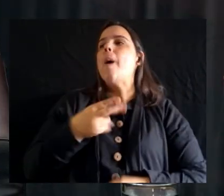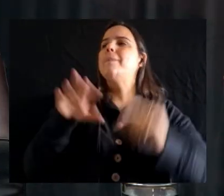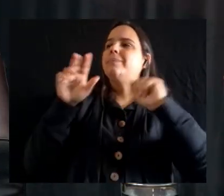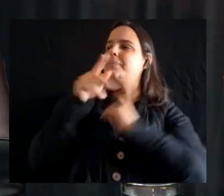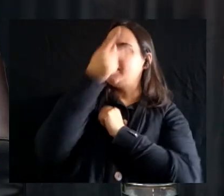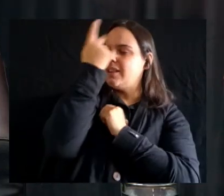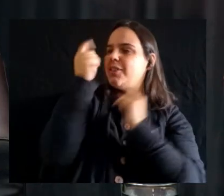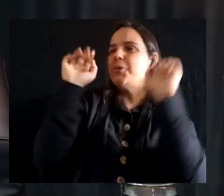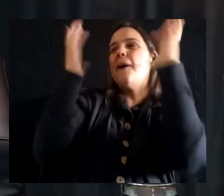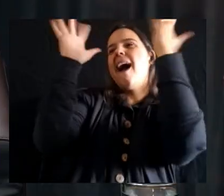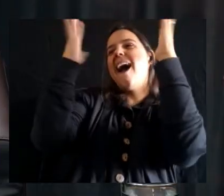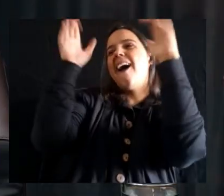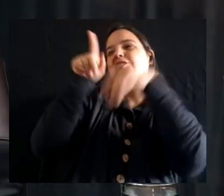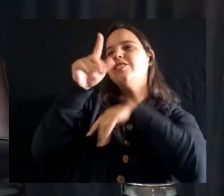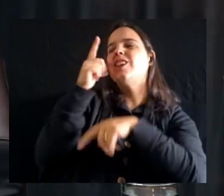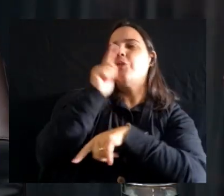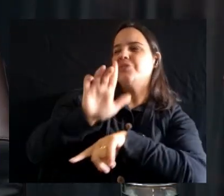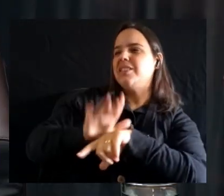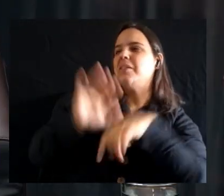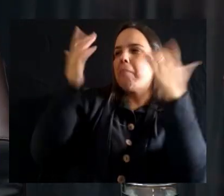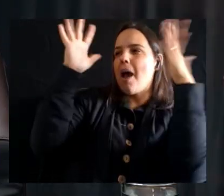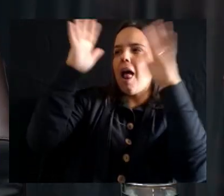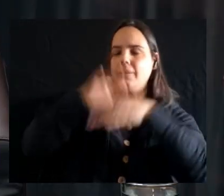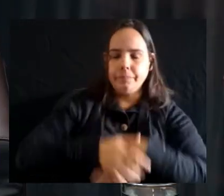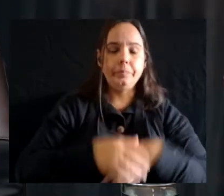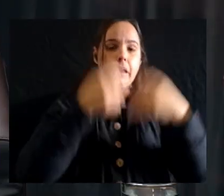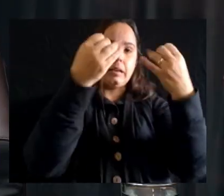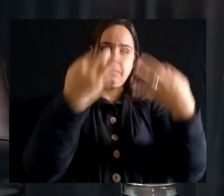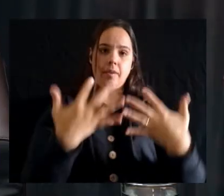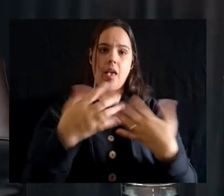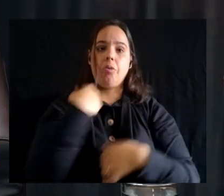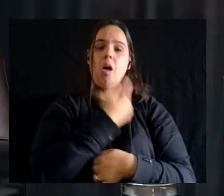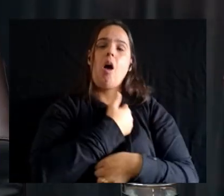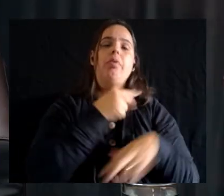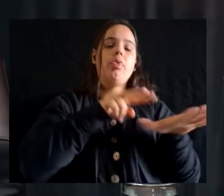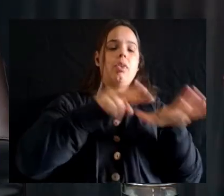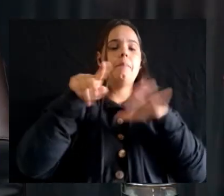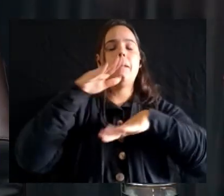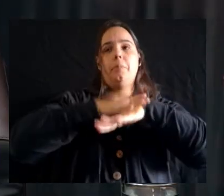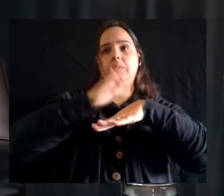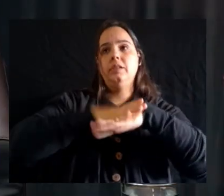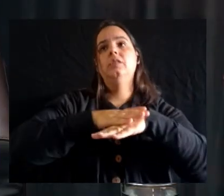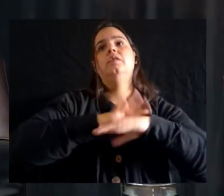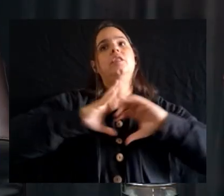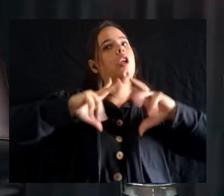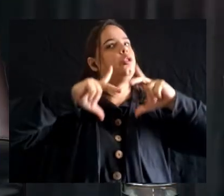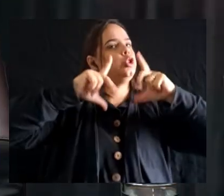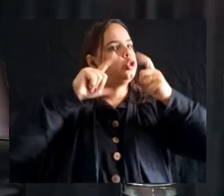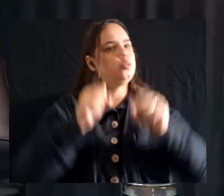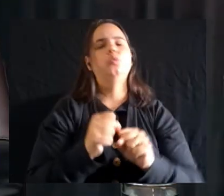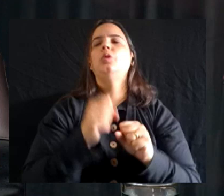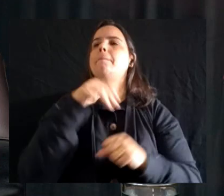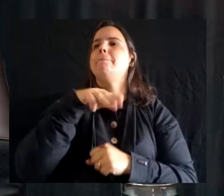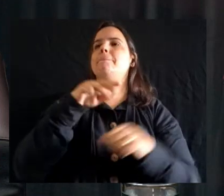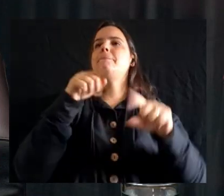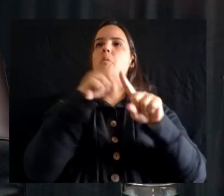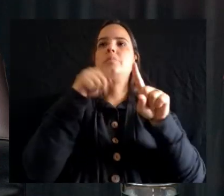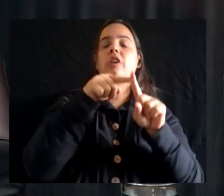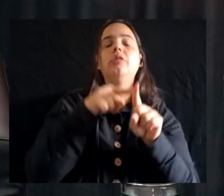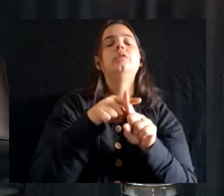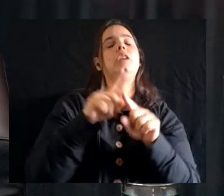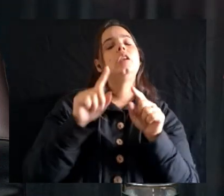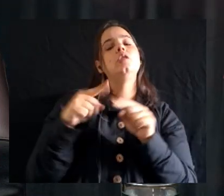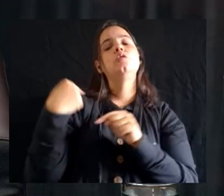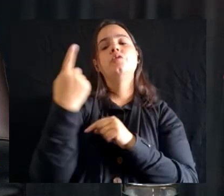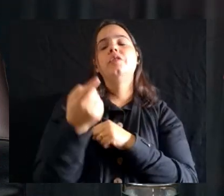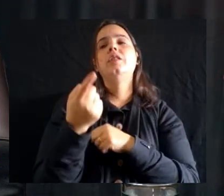por exemplo, durante a semana eu tenho que fazer todas essas metas e vou conseguindo, e aí no final, como você disse, nossa, não